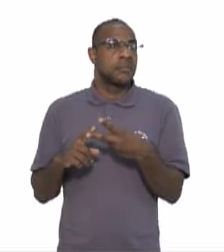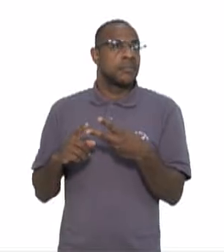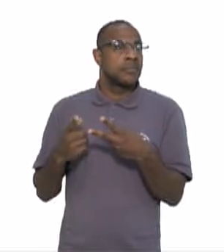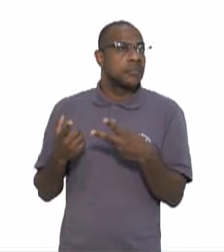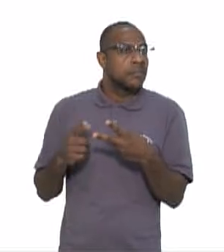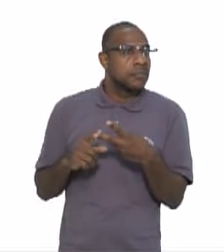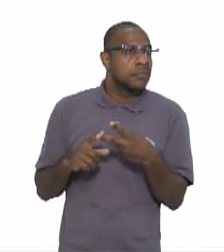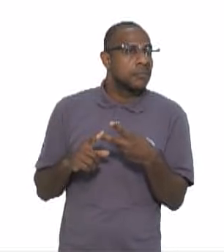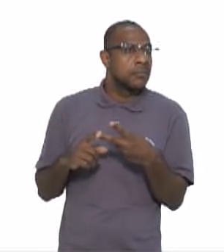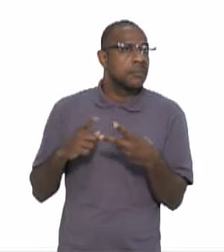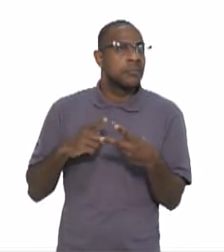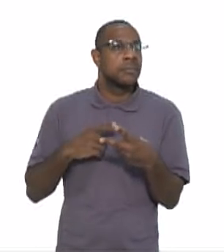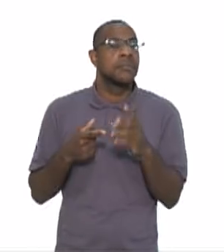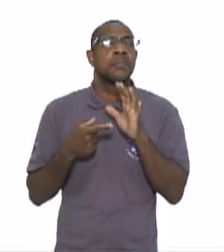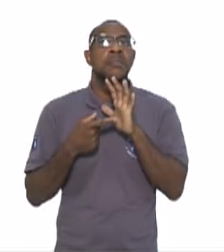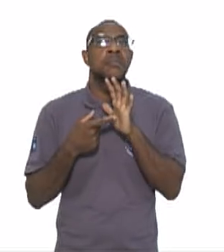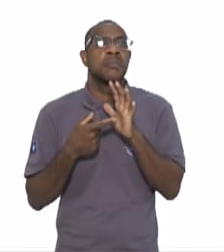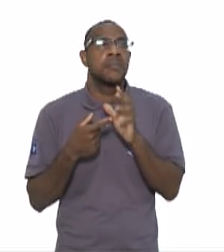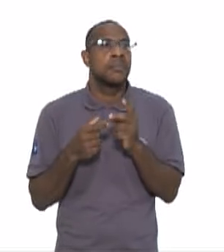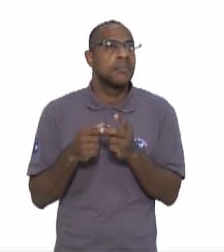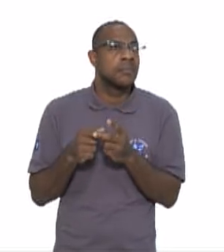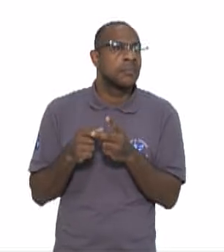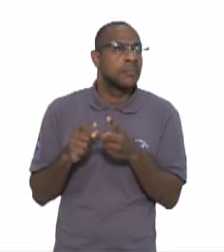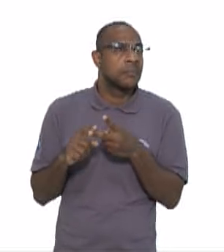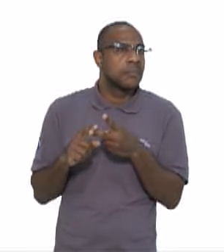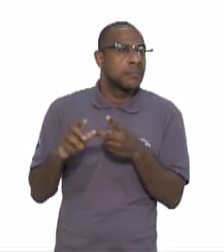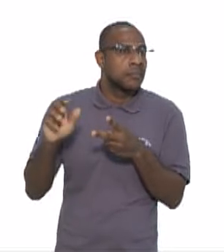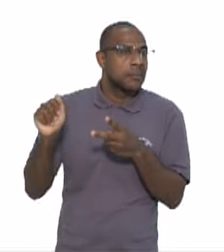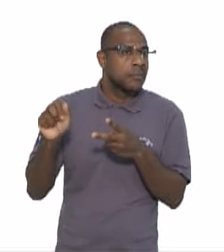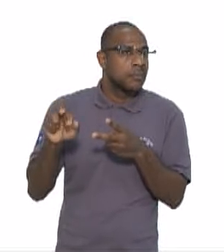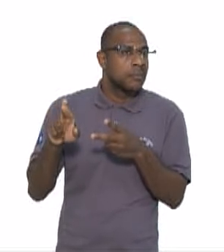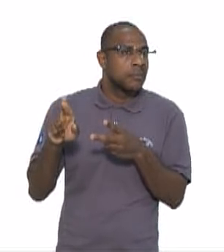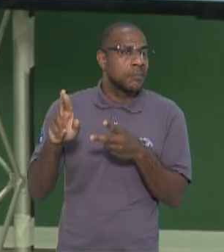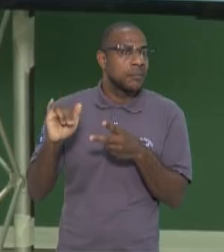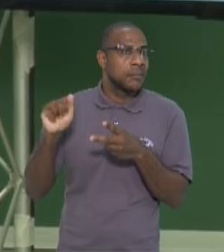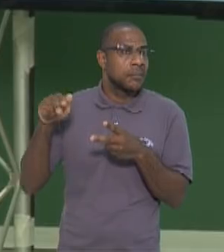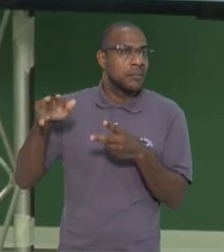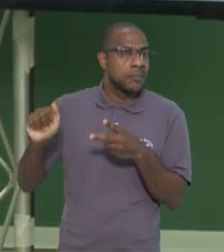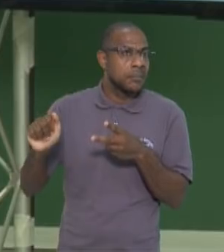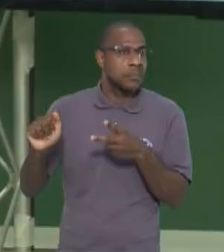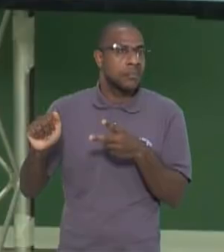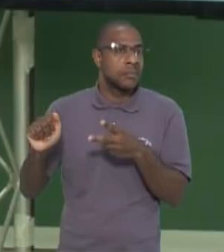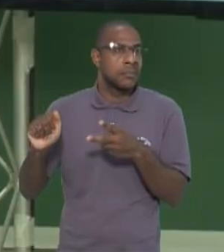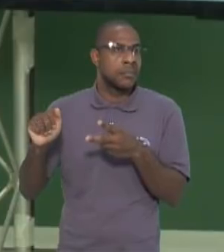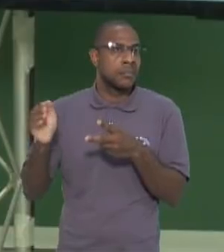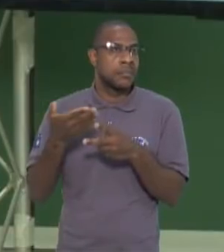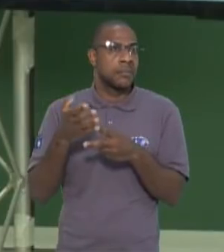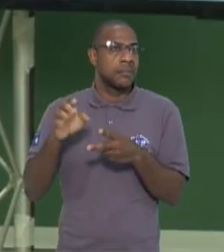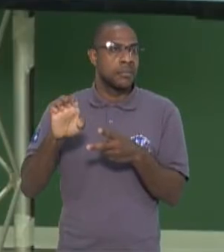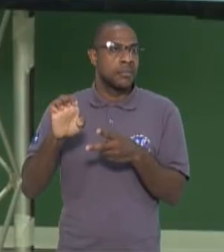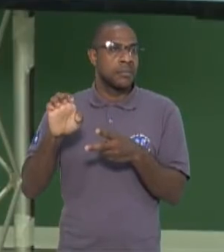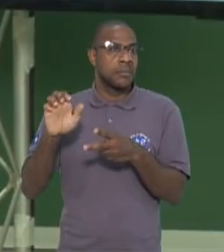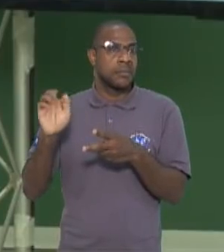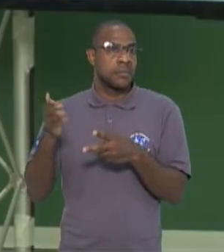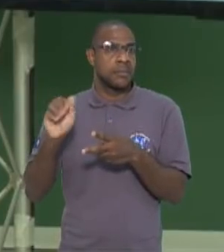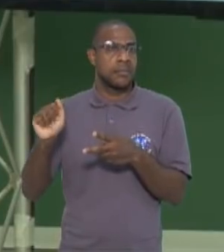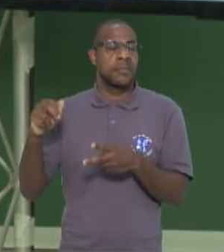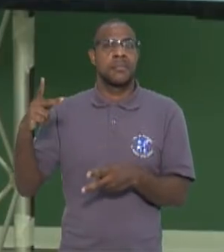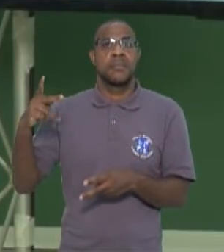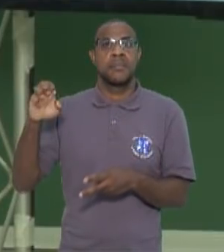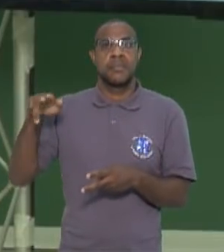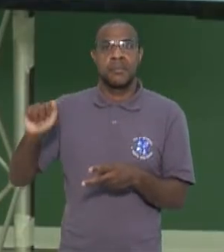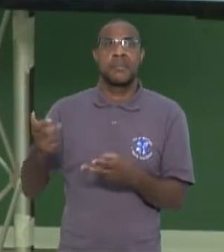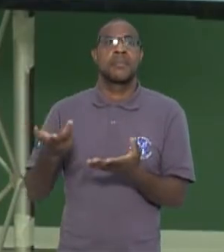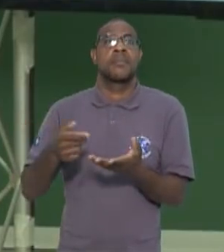e também aparece o Maractã, é como se fosse um objeto valioso, é como se fosse uma estrelinha que a